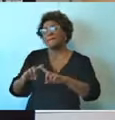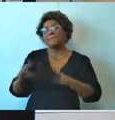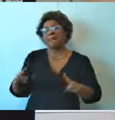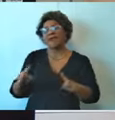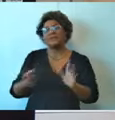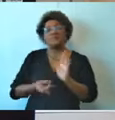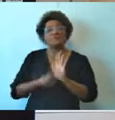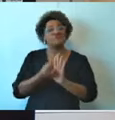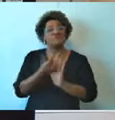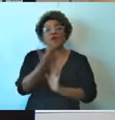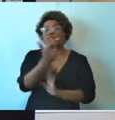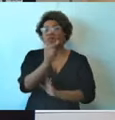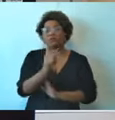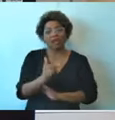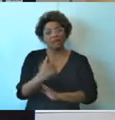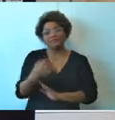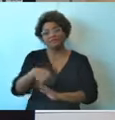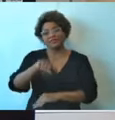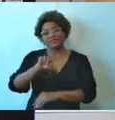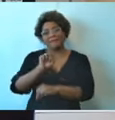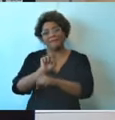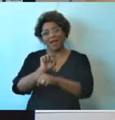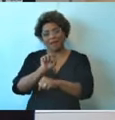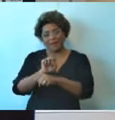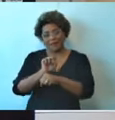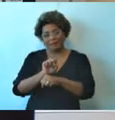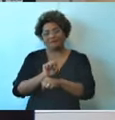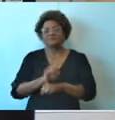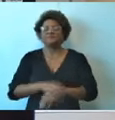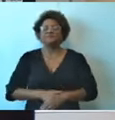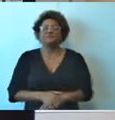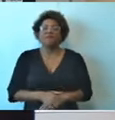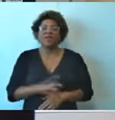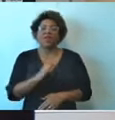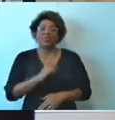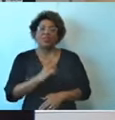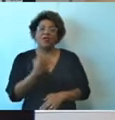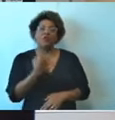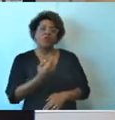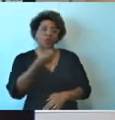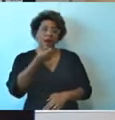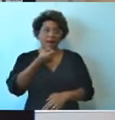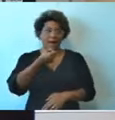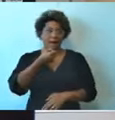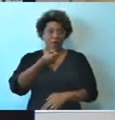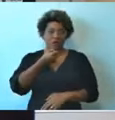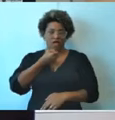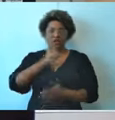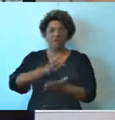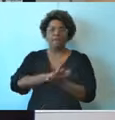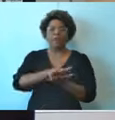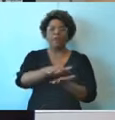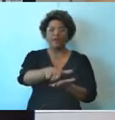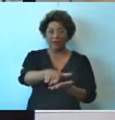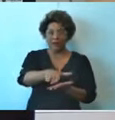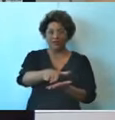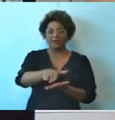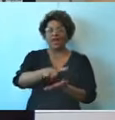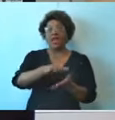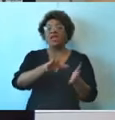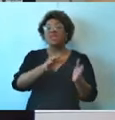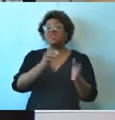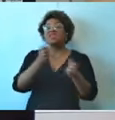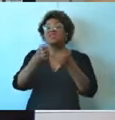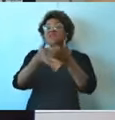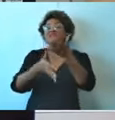esperar. Numa reportagem que foi publicada por nossa imprensa, foi inclusive colocado que o custo que São Paulo